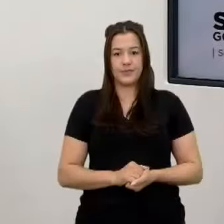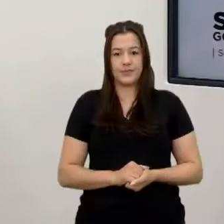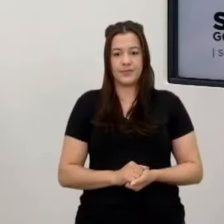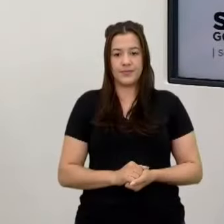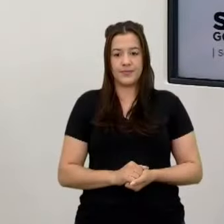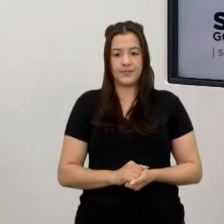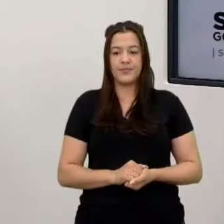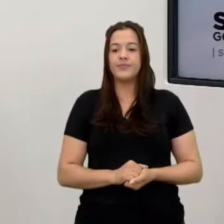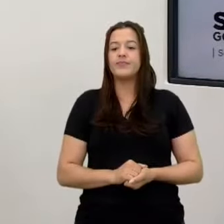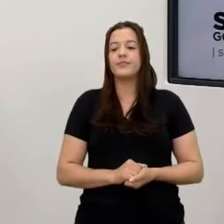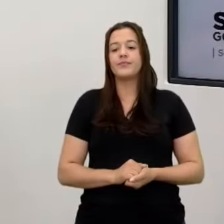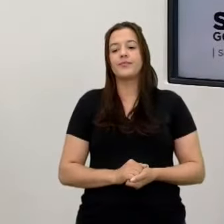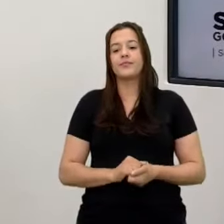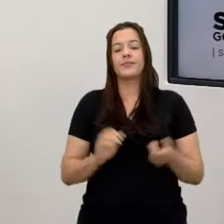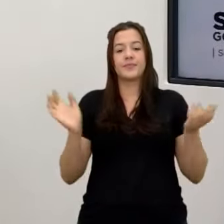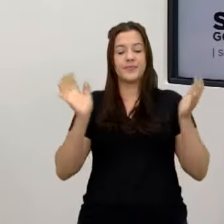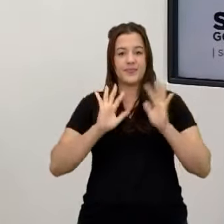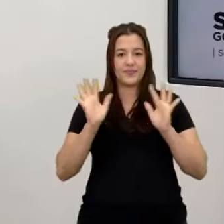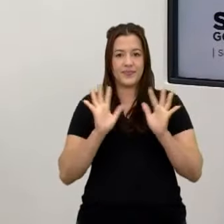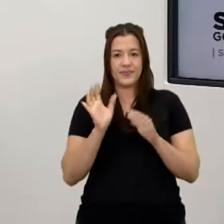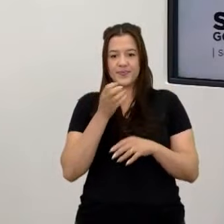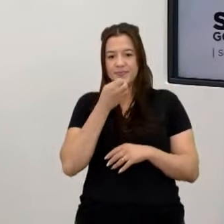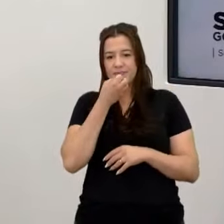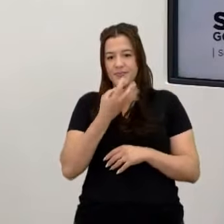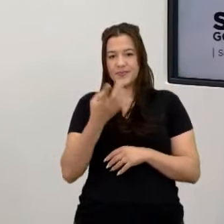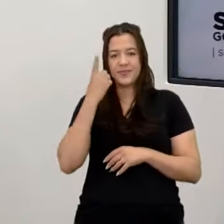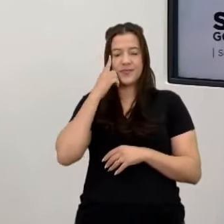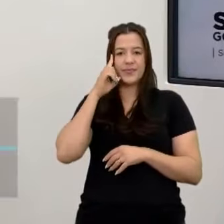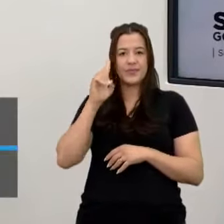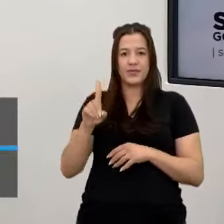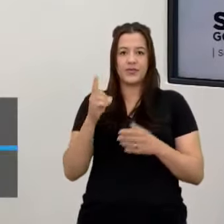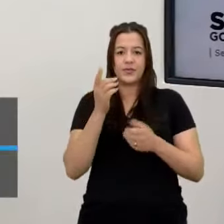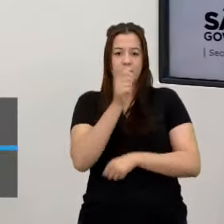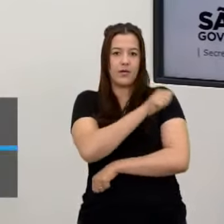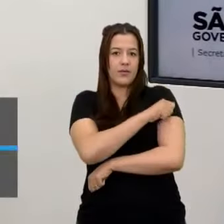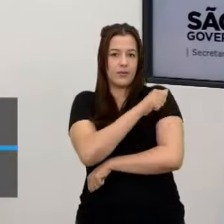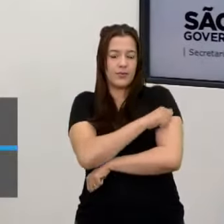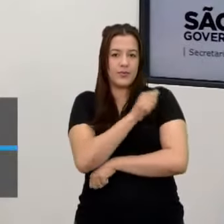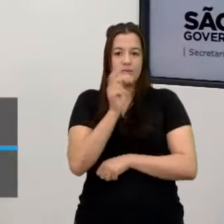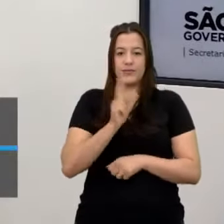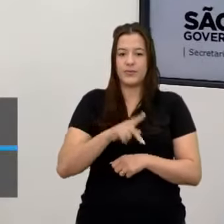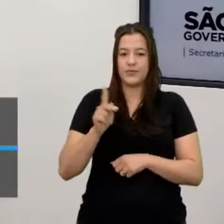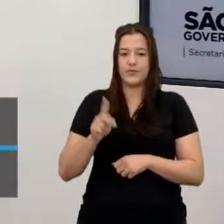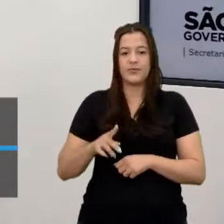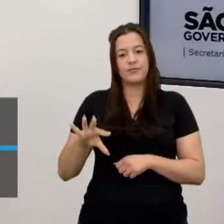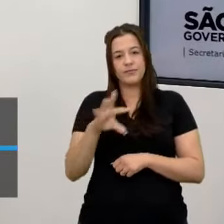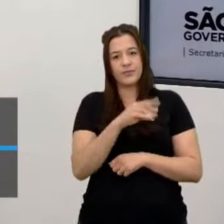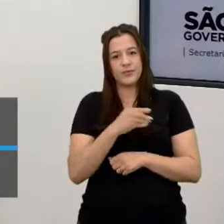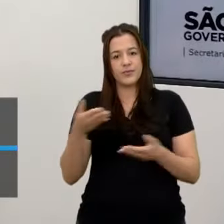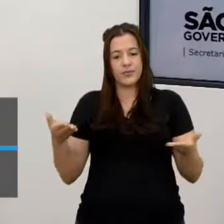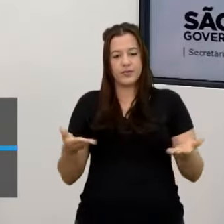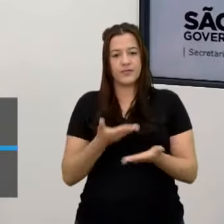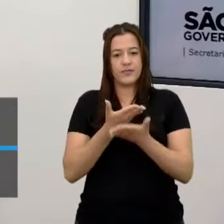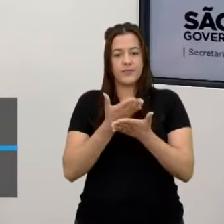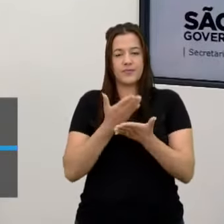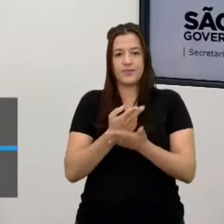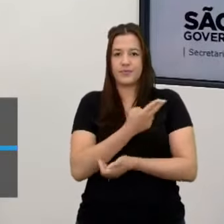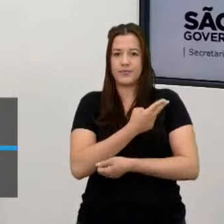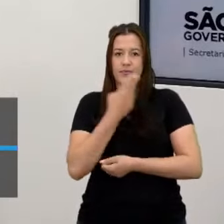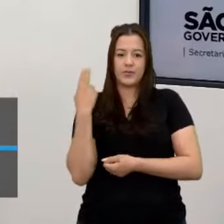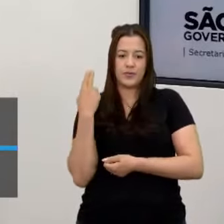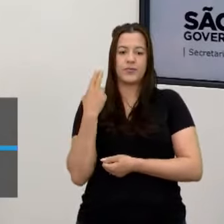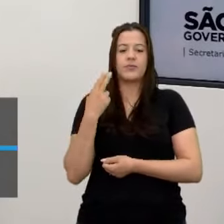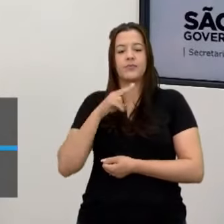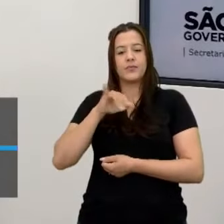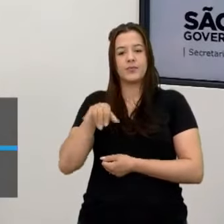11 o'clock in São Paulo. So good morning students, good morning teachers. Welcome to this English class. My name is João, as you know